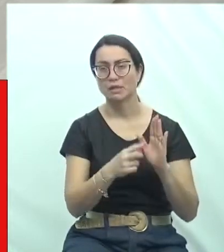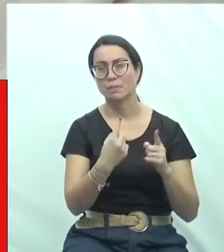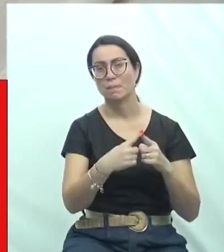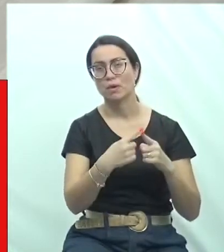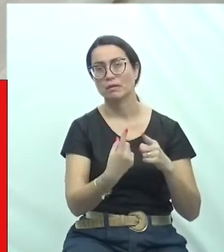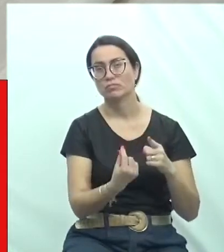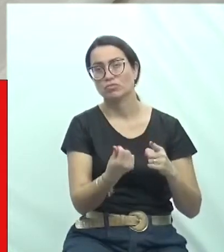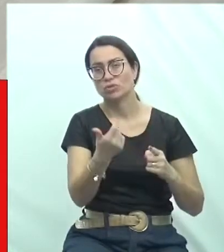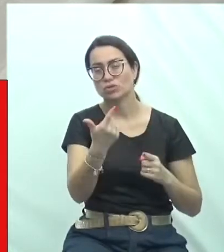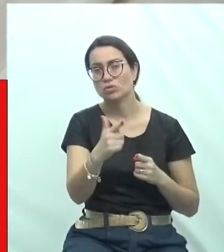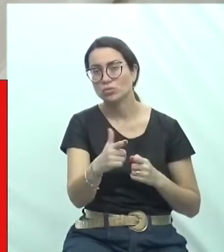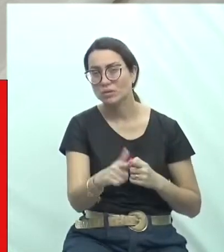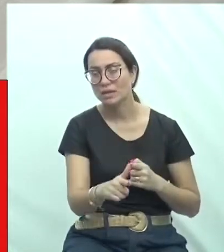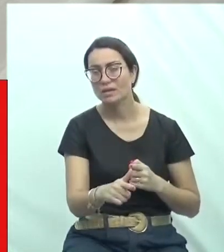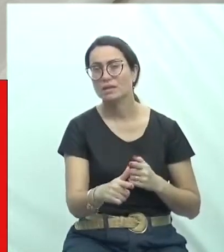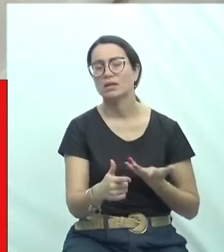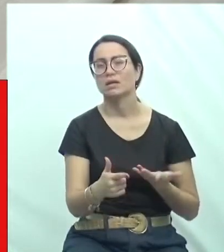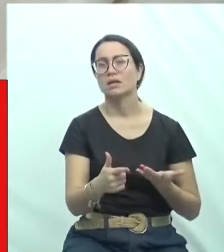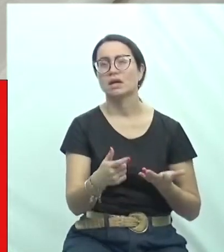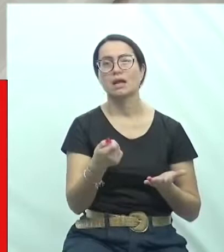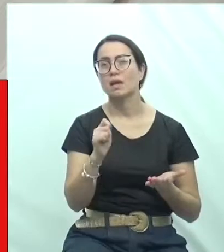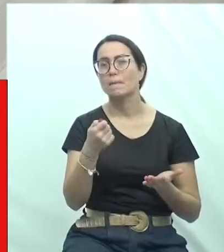passando casa a casa na Próspera.